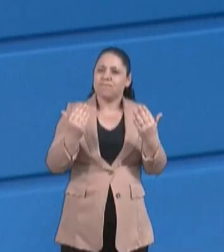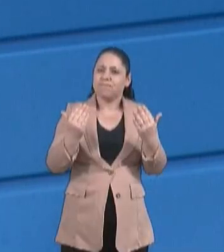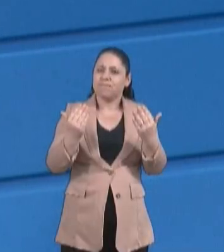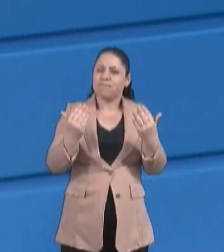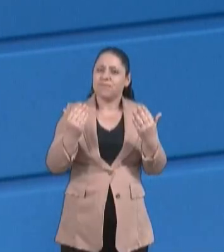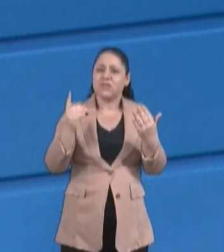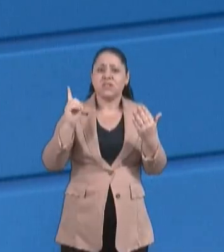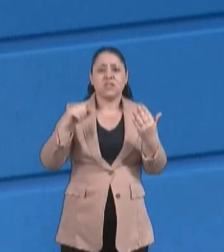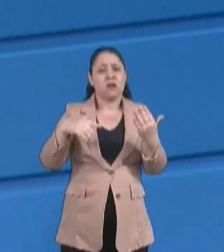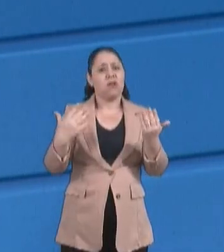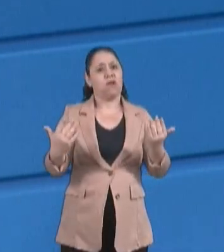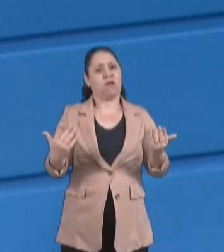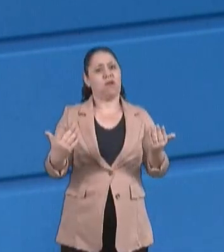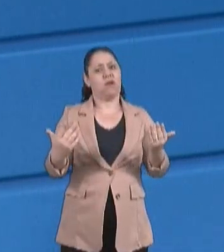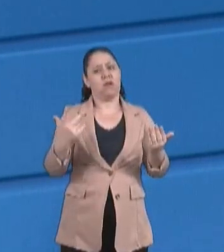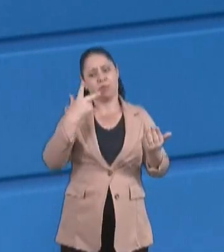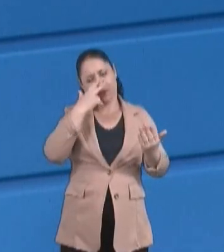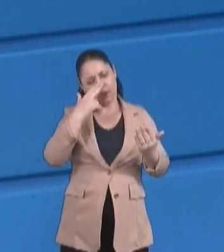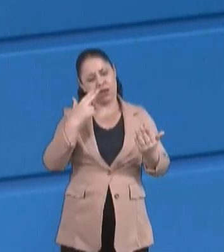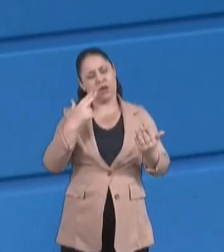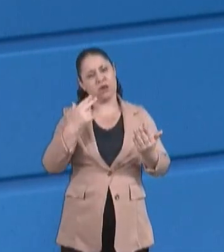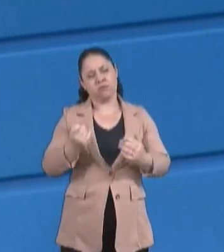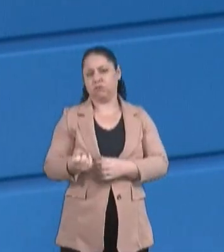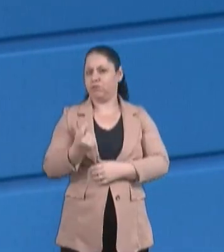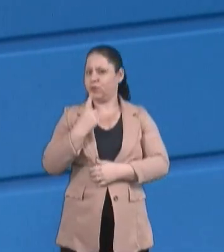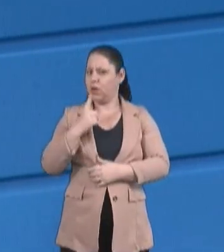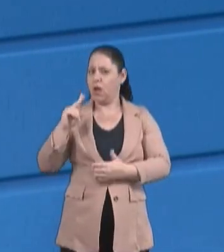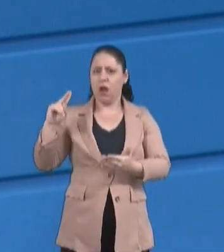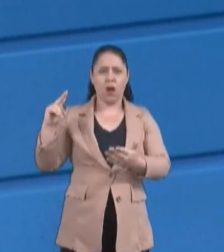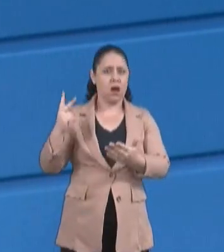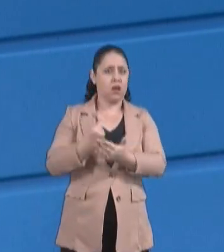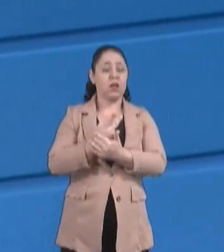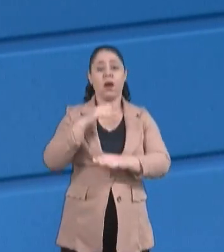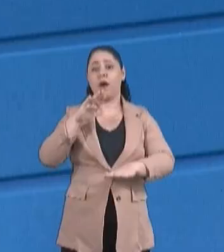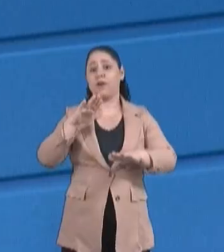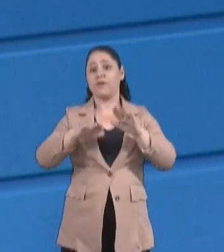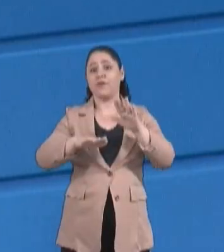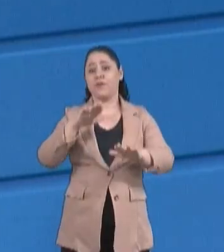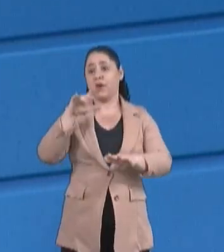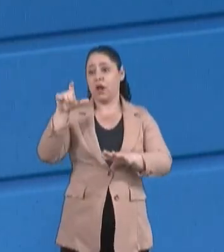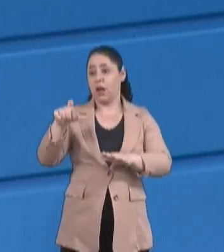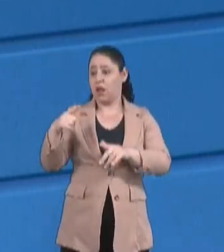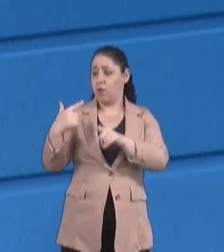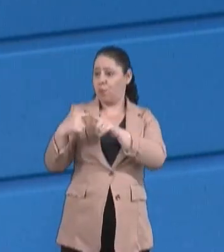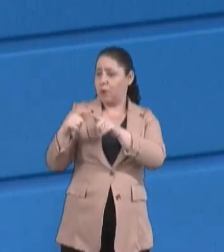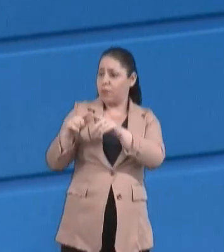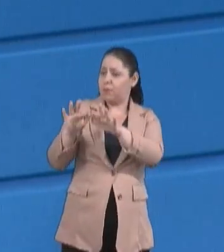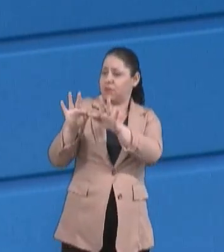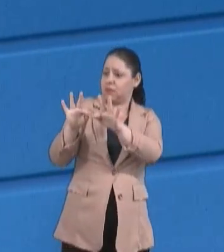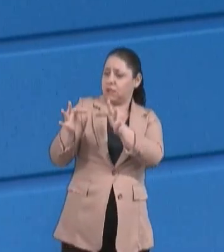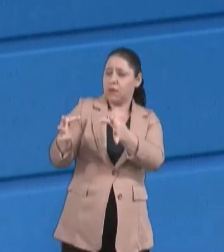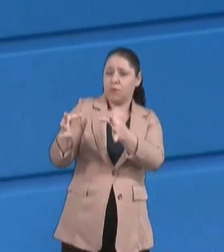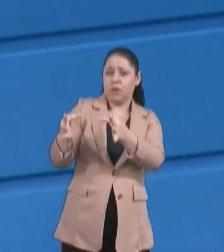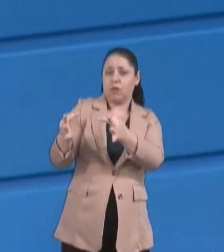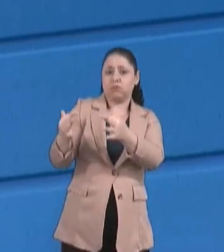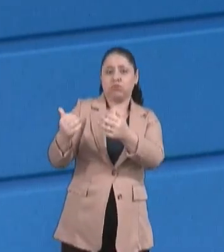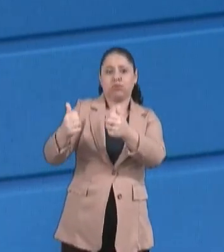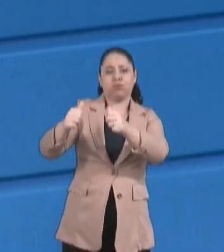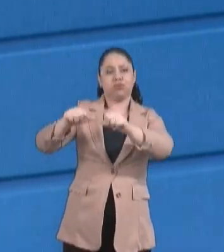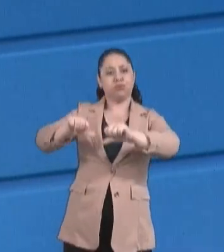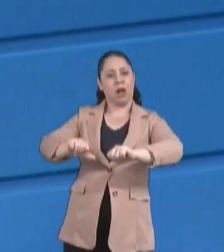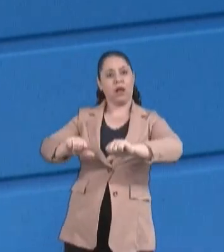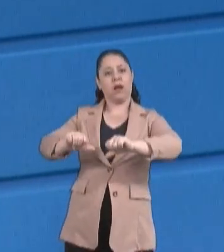eletiva, aí já passa a ser um transtorno, um absurdo. E muitas vezes aquele que era um problema simples acaba